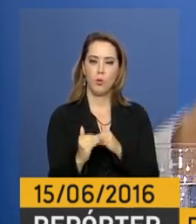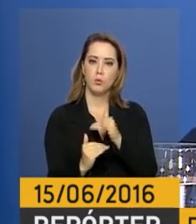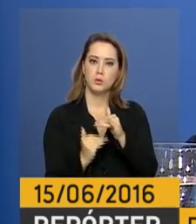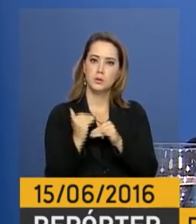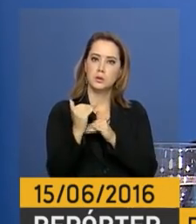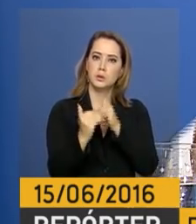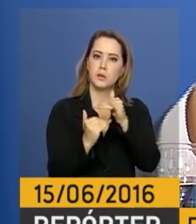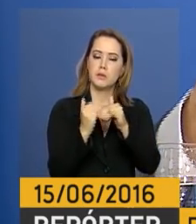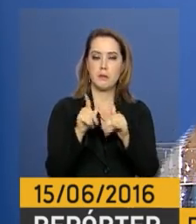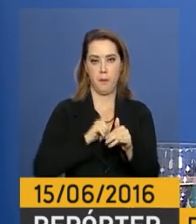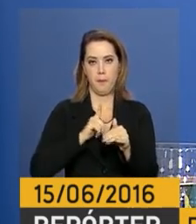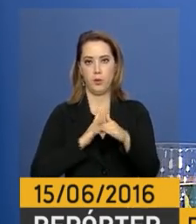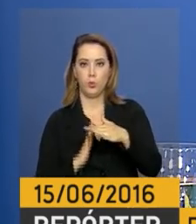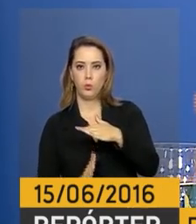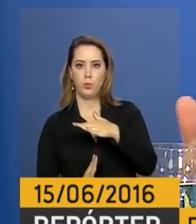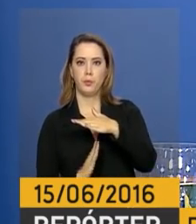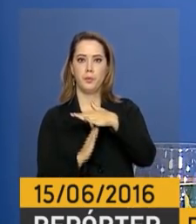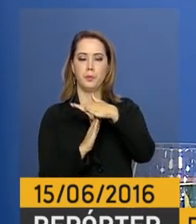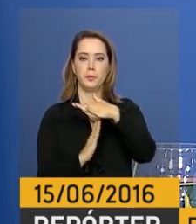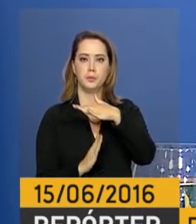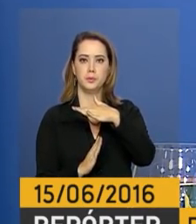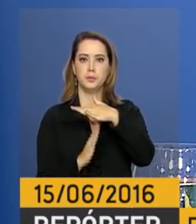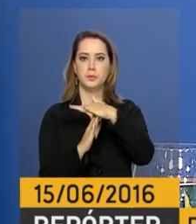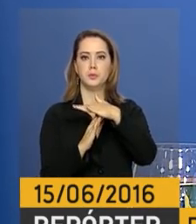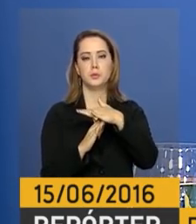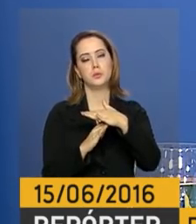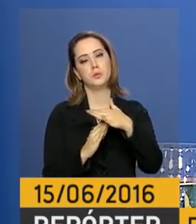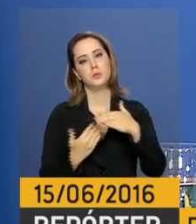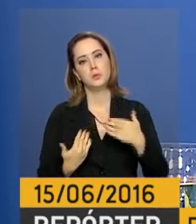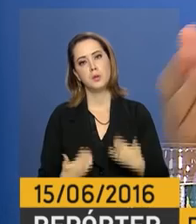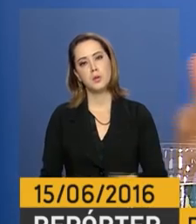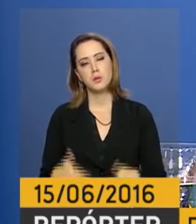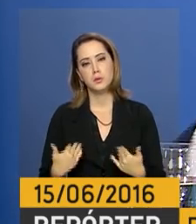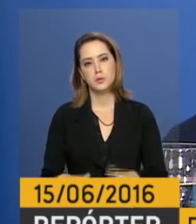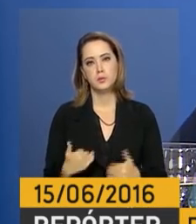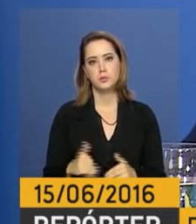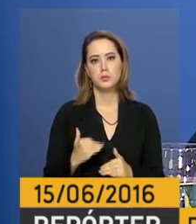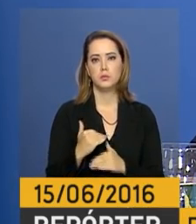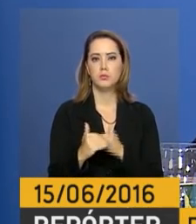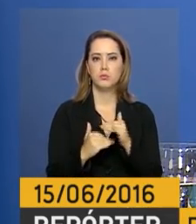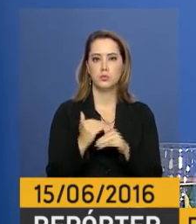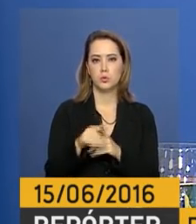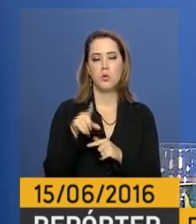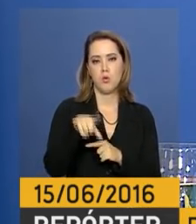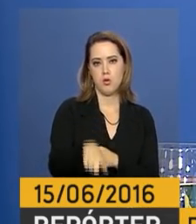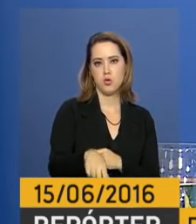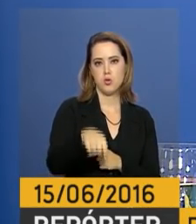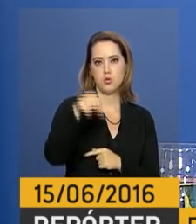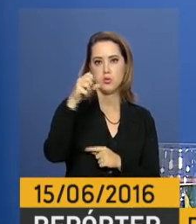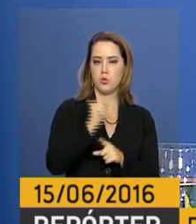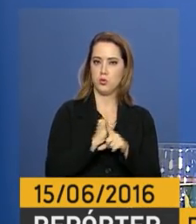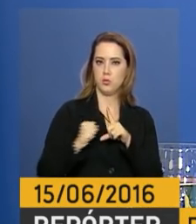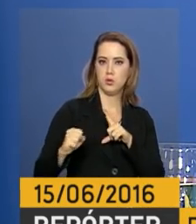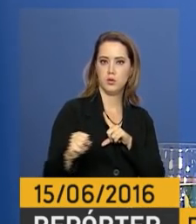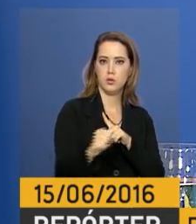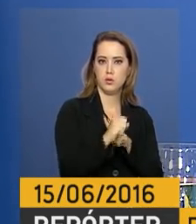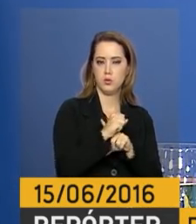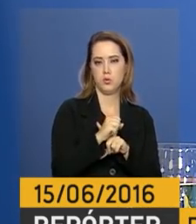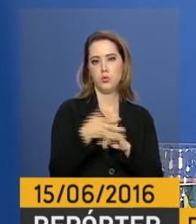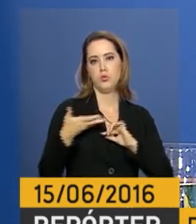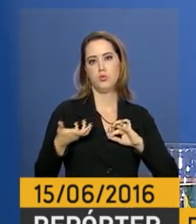a locação de despesas dentro do orçamento é definido pela sociedade através dos seus